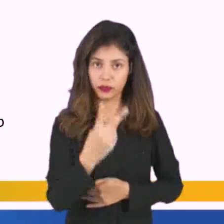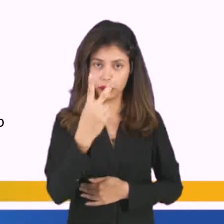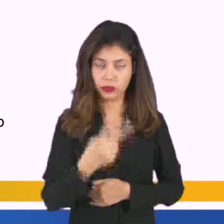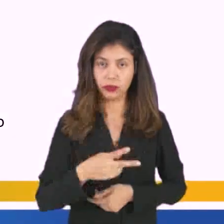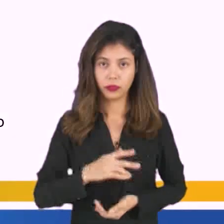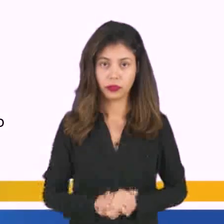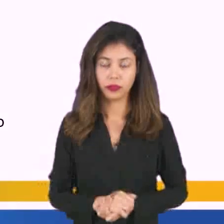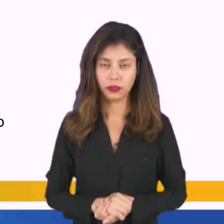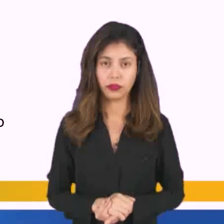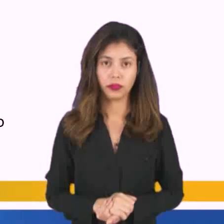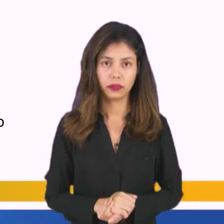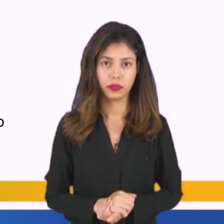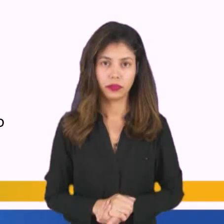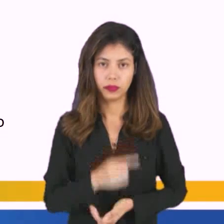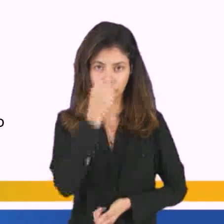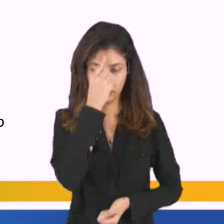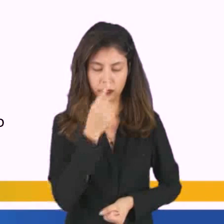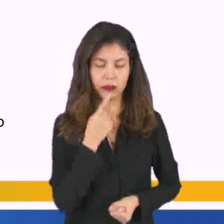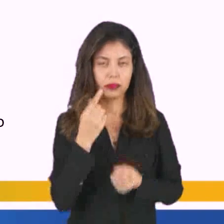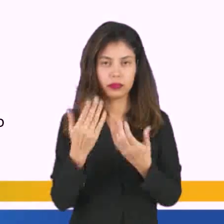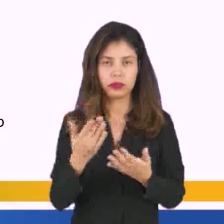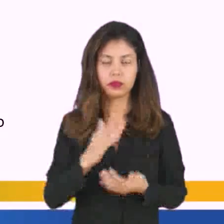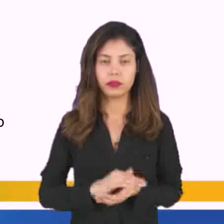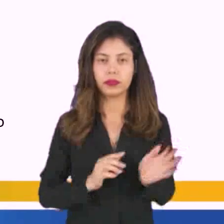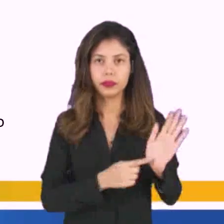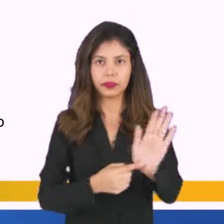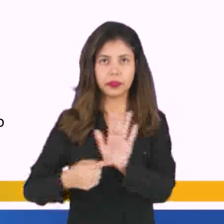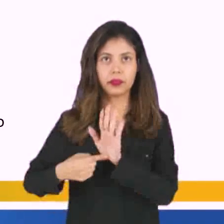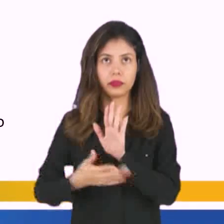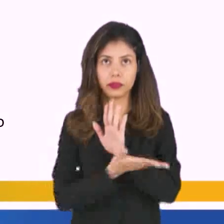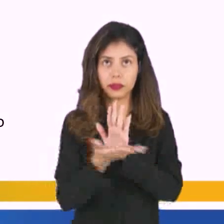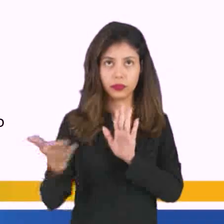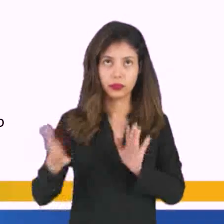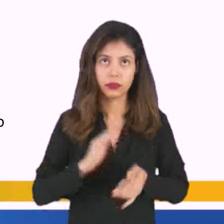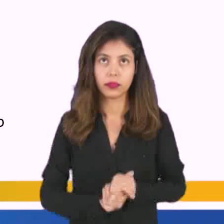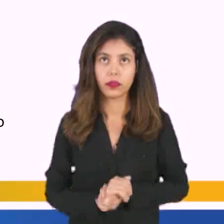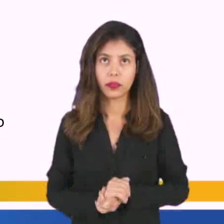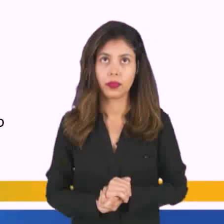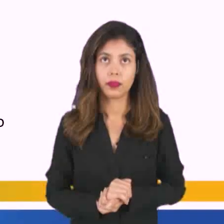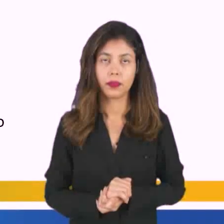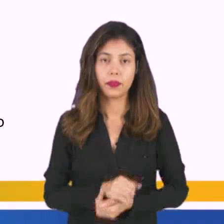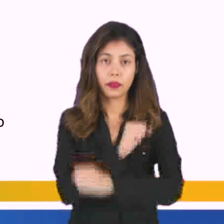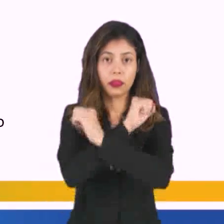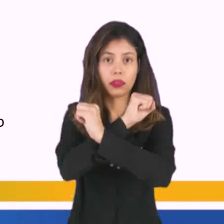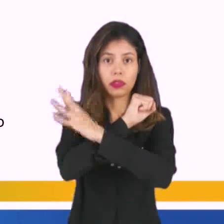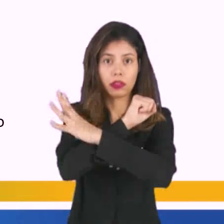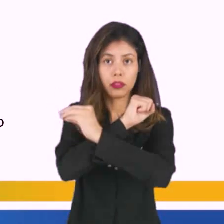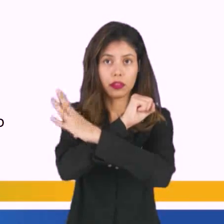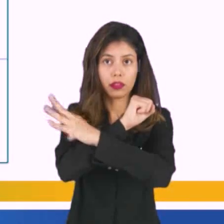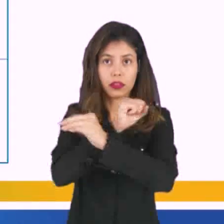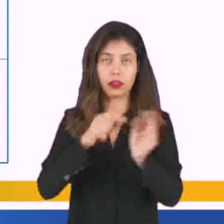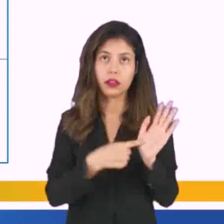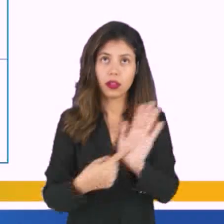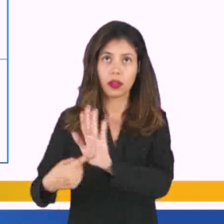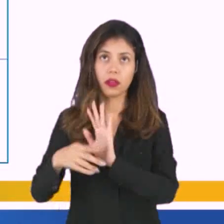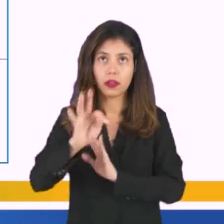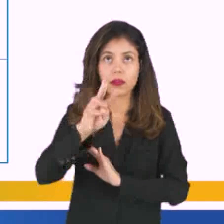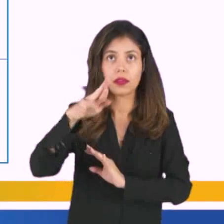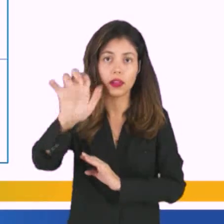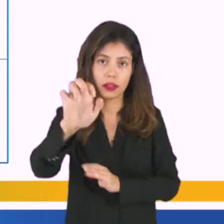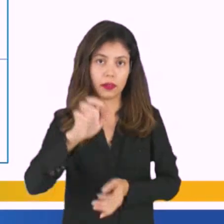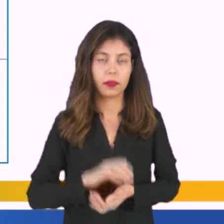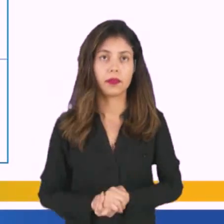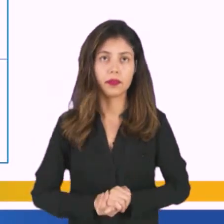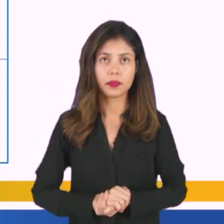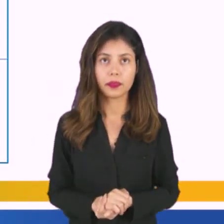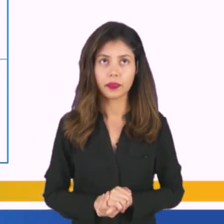essas imagens que estou mostrando para vocês, de um ácido e também de um éster.